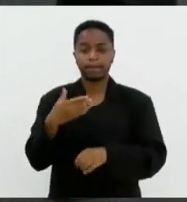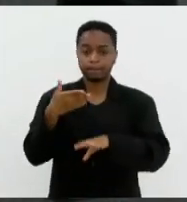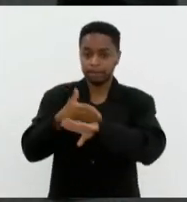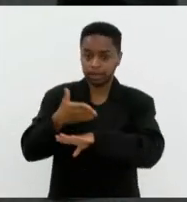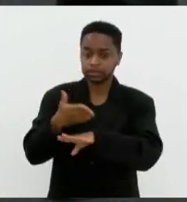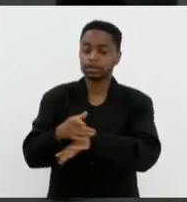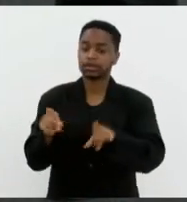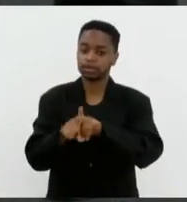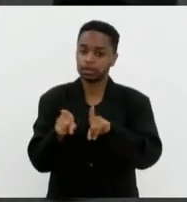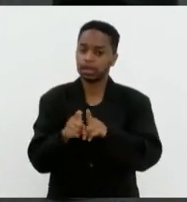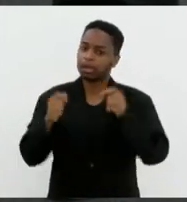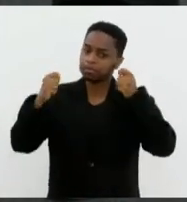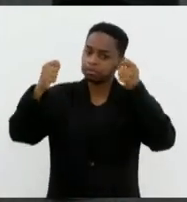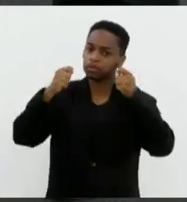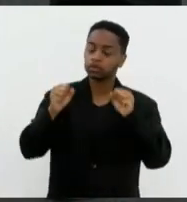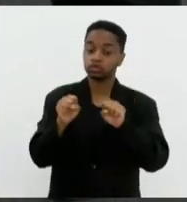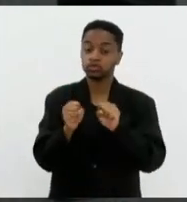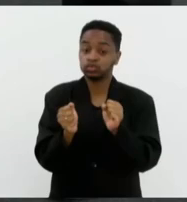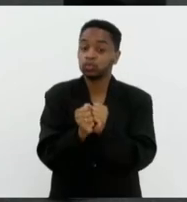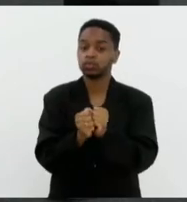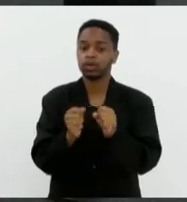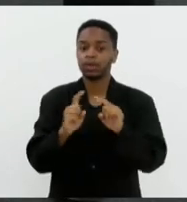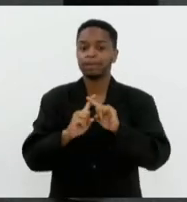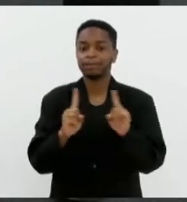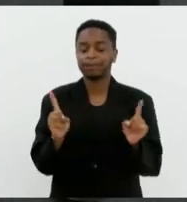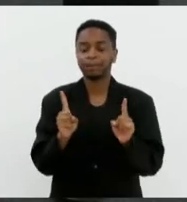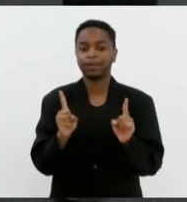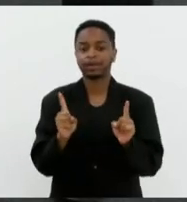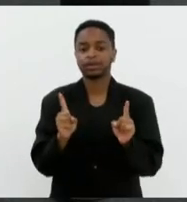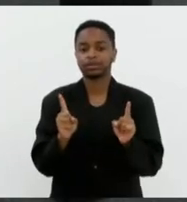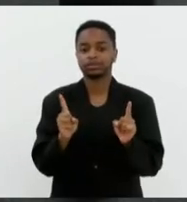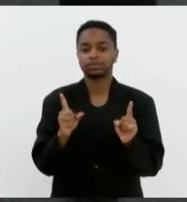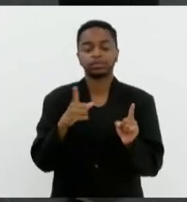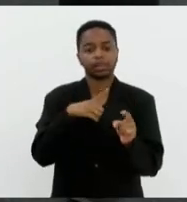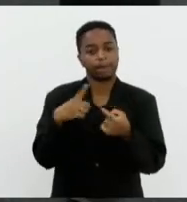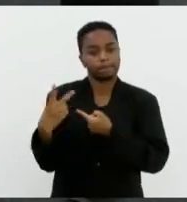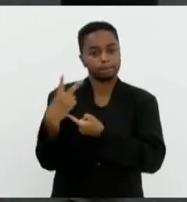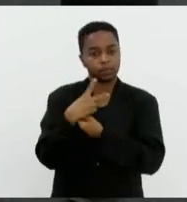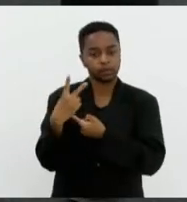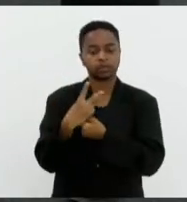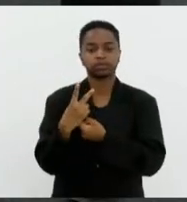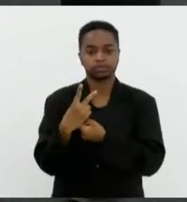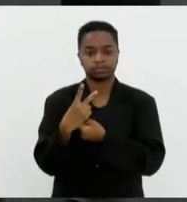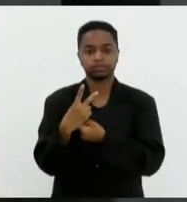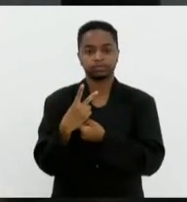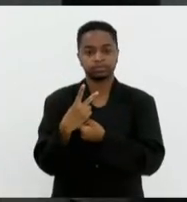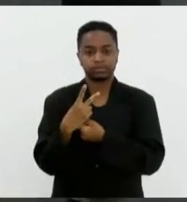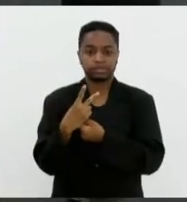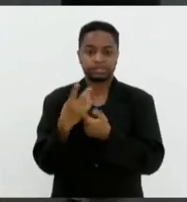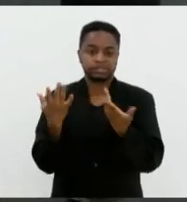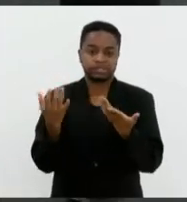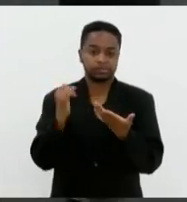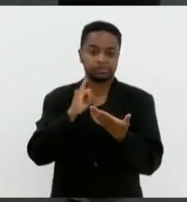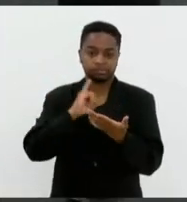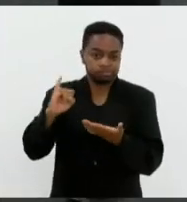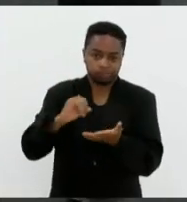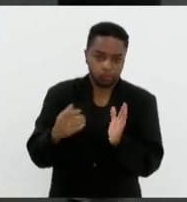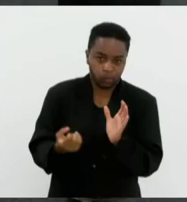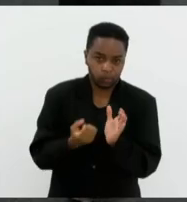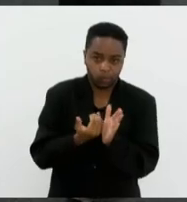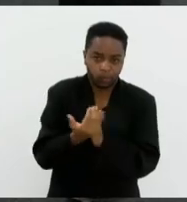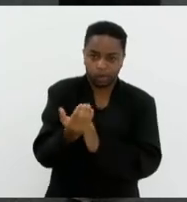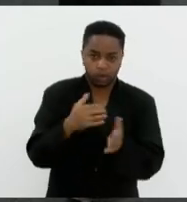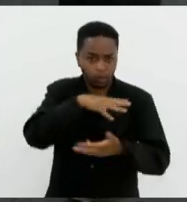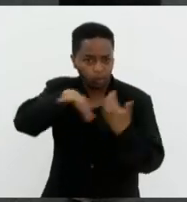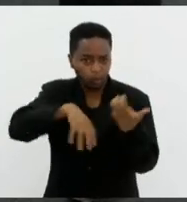ajuda a vibração, sim, mas sendo eventualmente protegidas de algum tumulto, de alguma questão, de